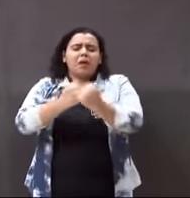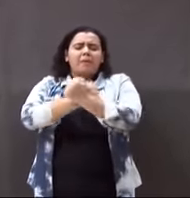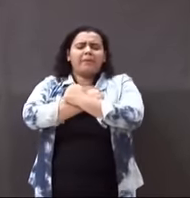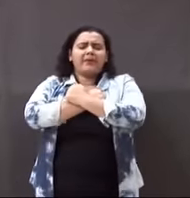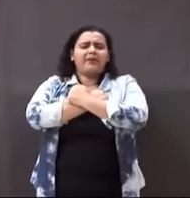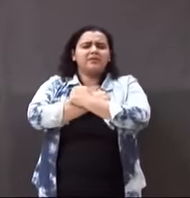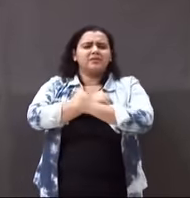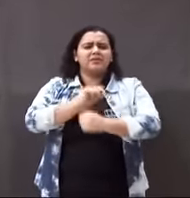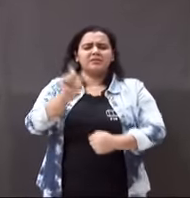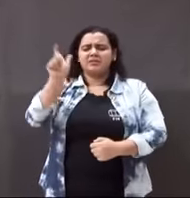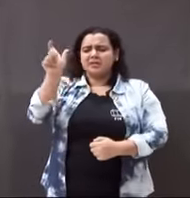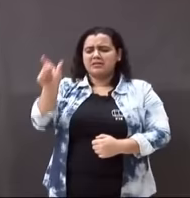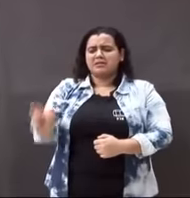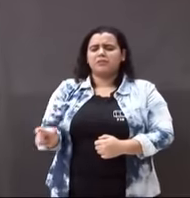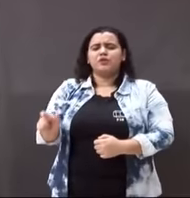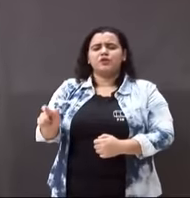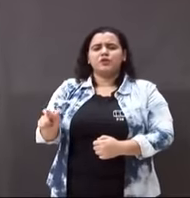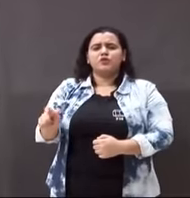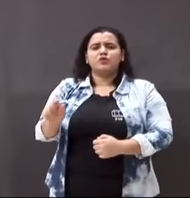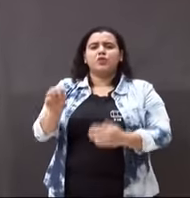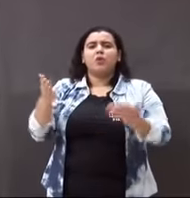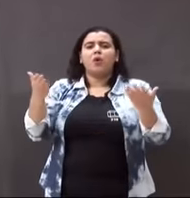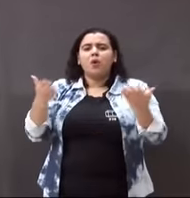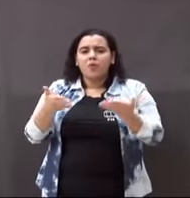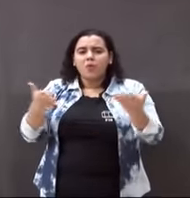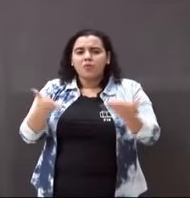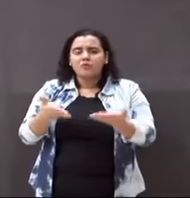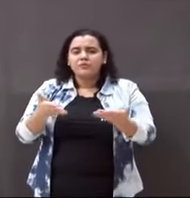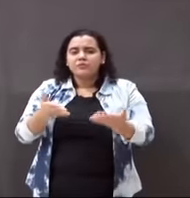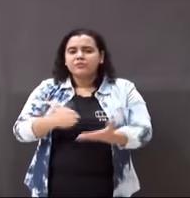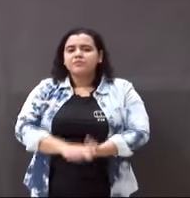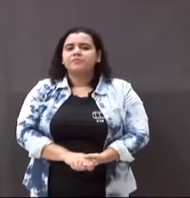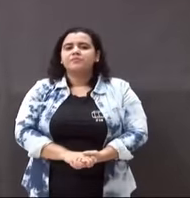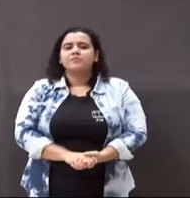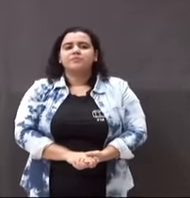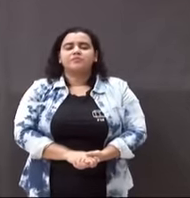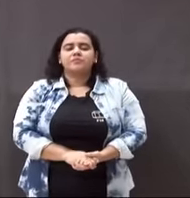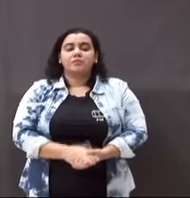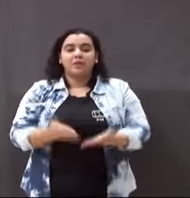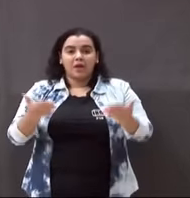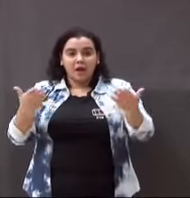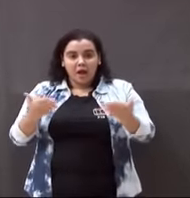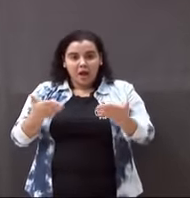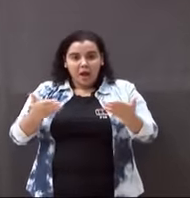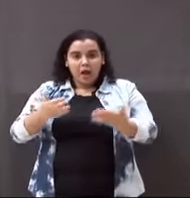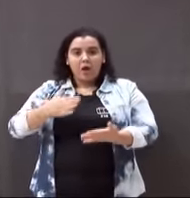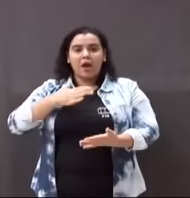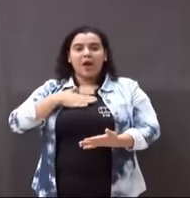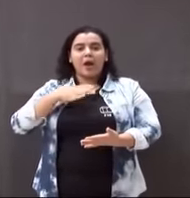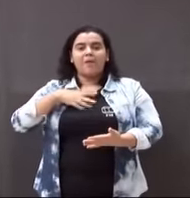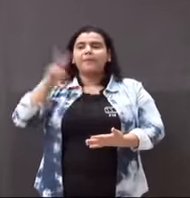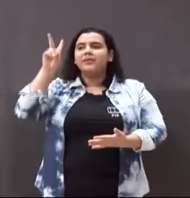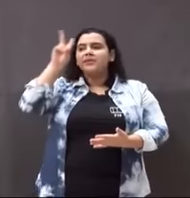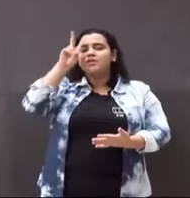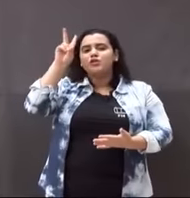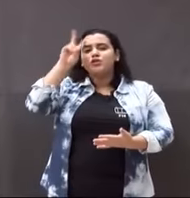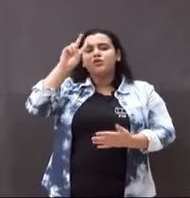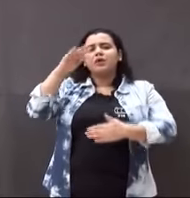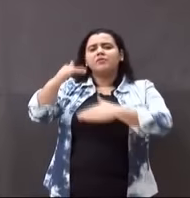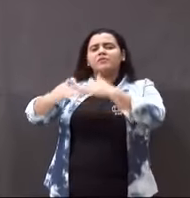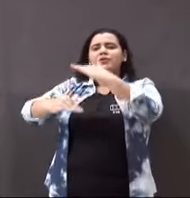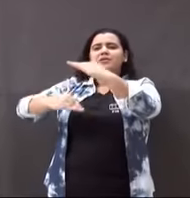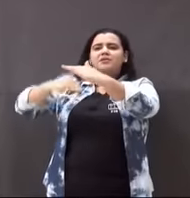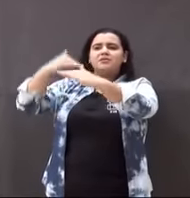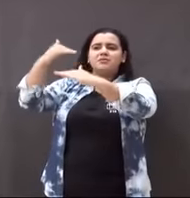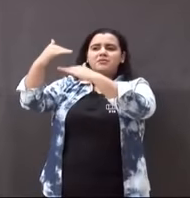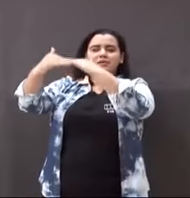diz: chega do que eu quero. Agora a minha história vai crescer na mão de quem eu preciso.